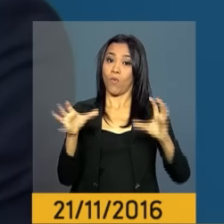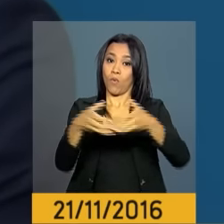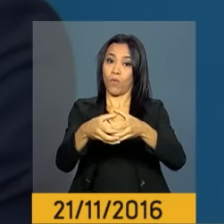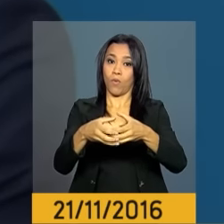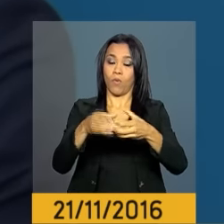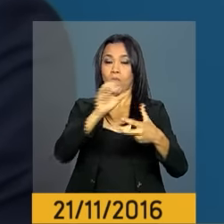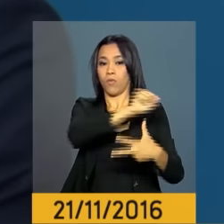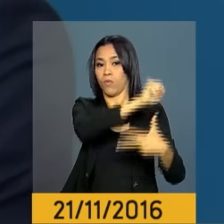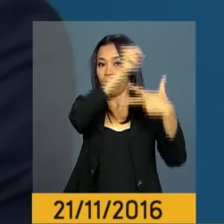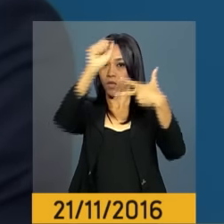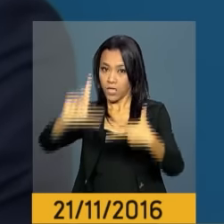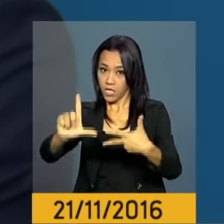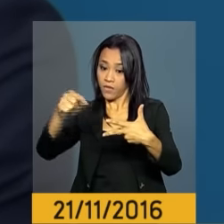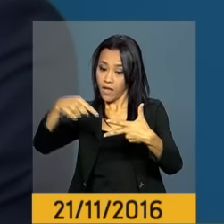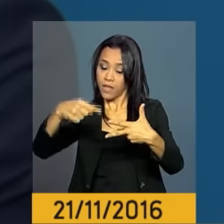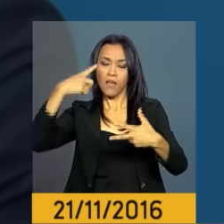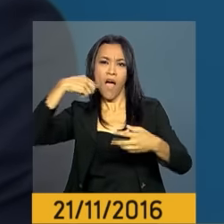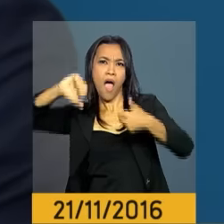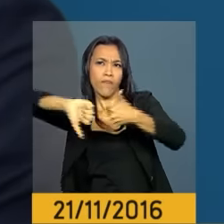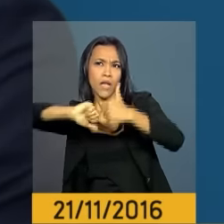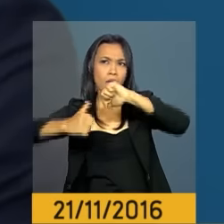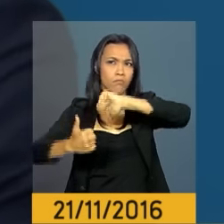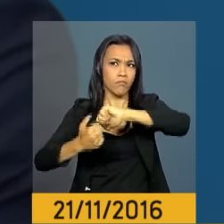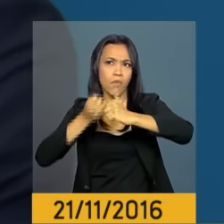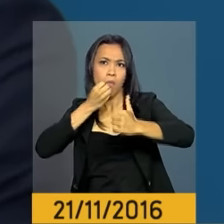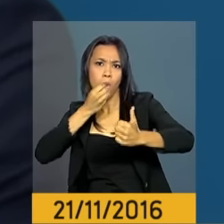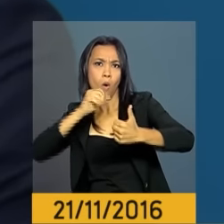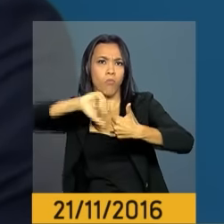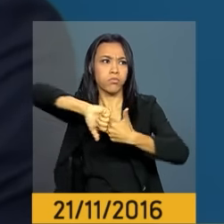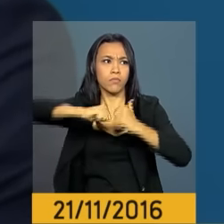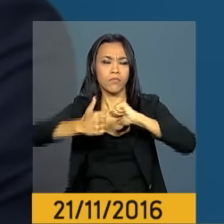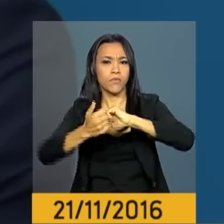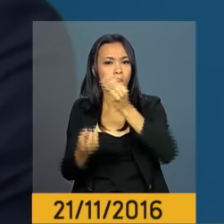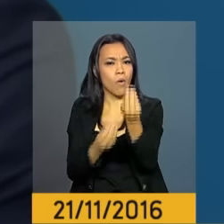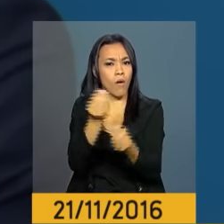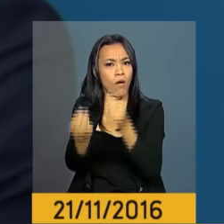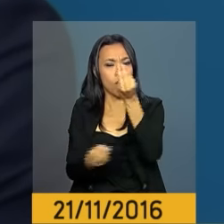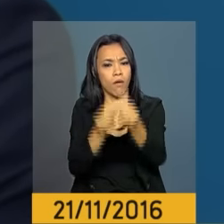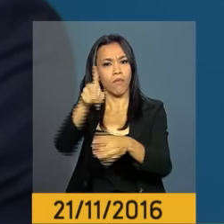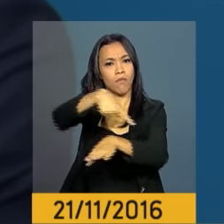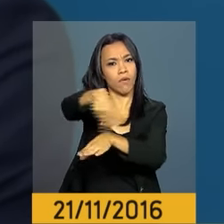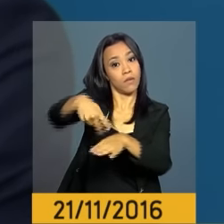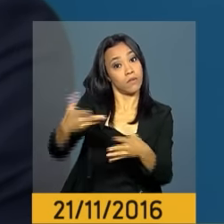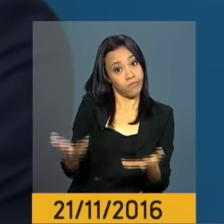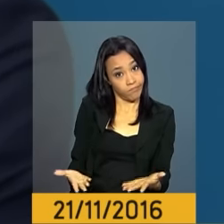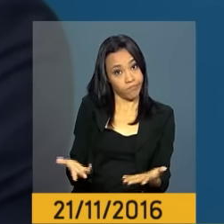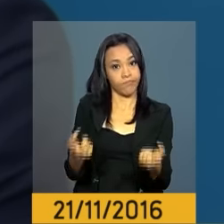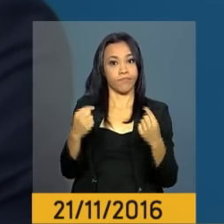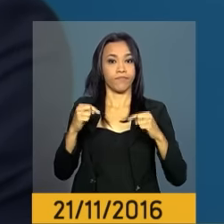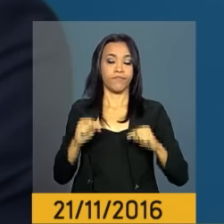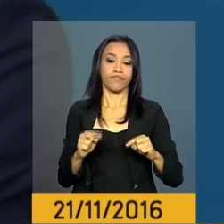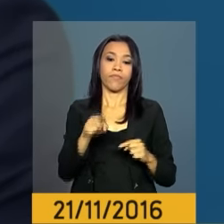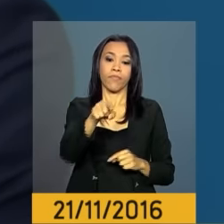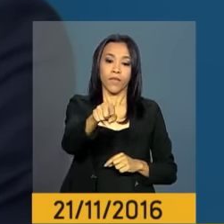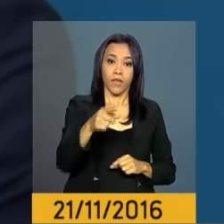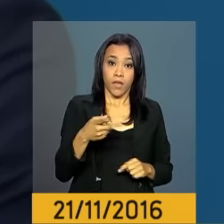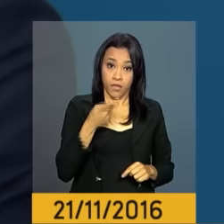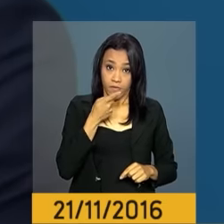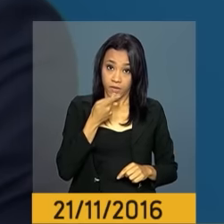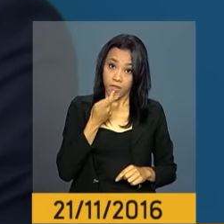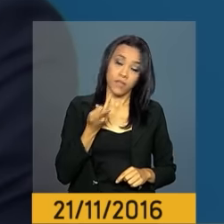meus amigos, minhas amigas, isso também não basta. Eu trago como fruto da